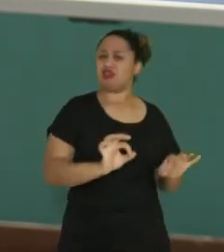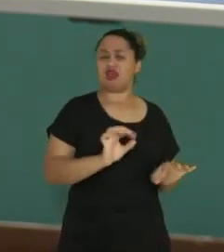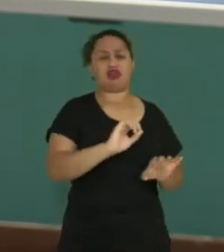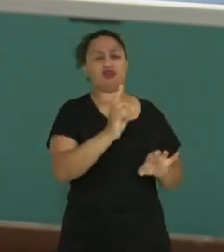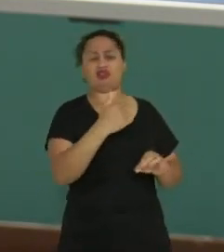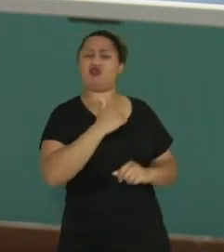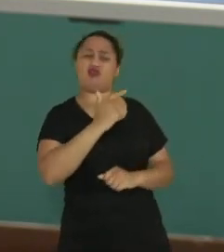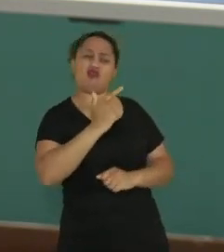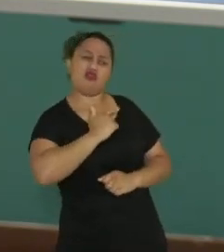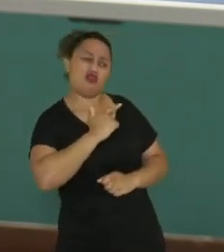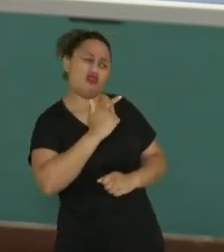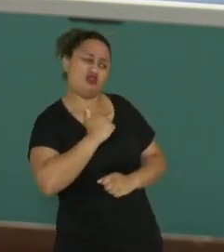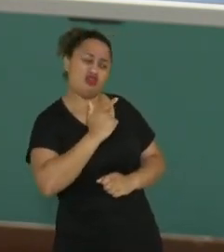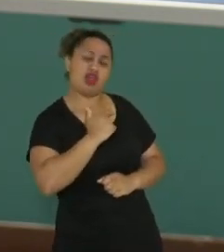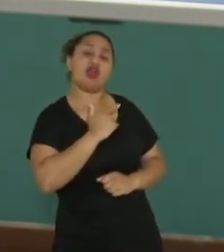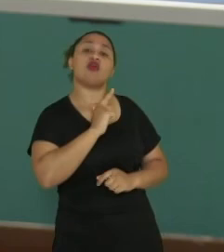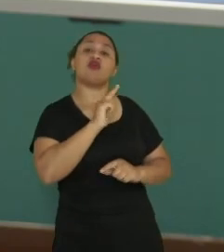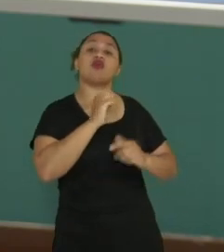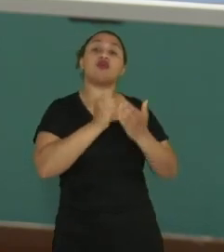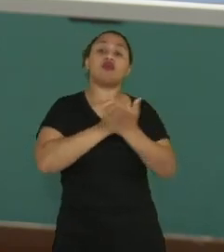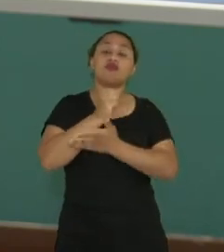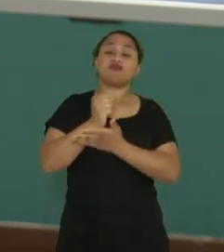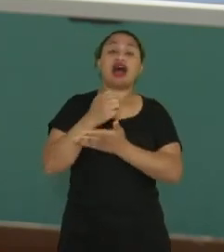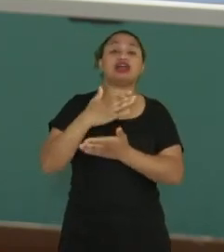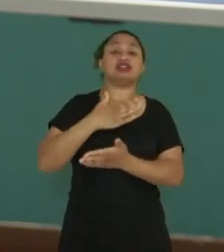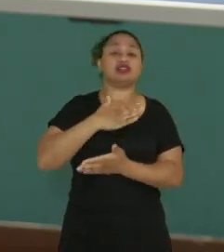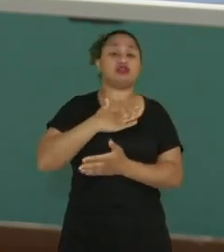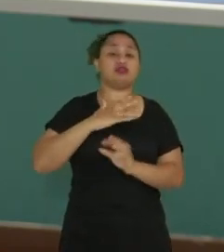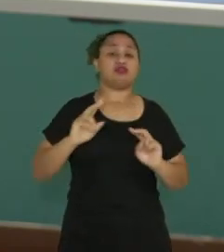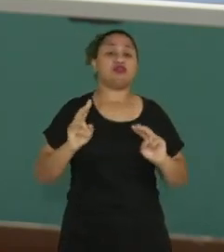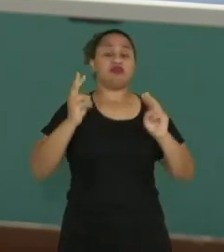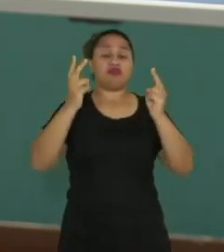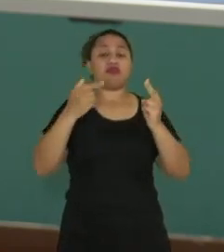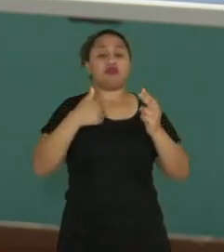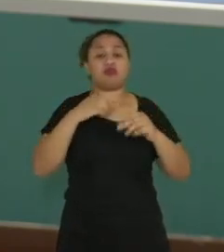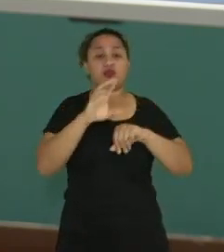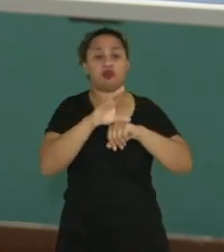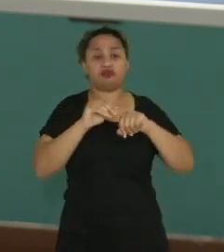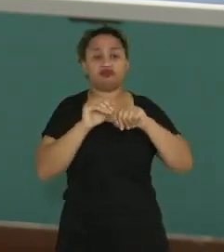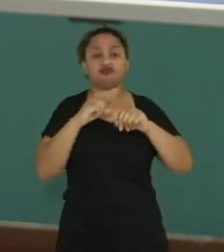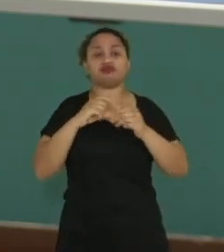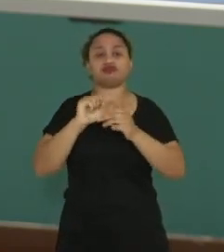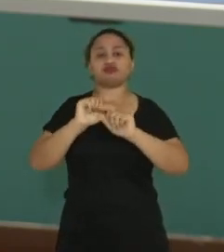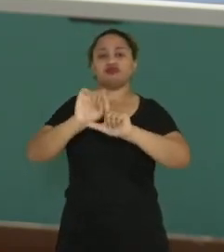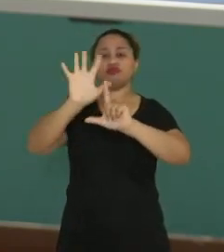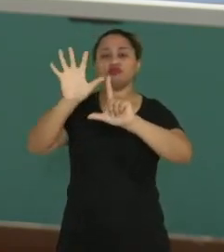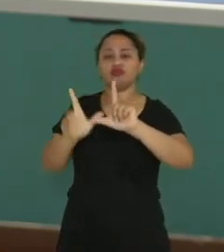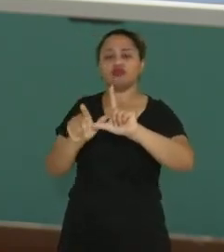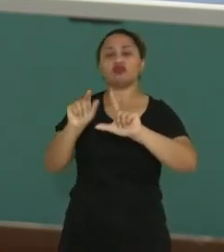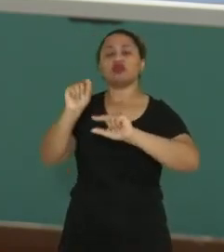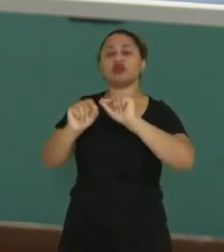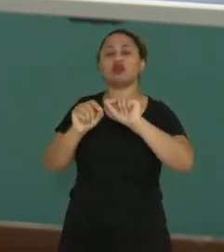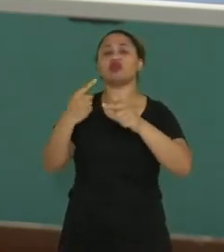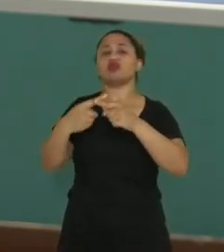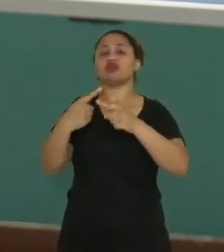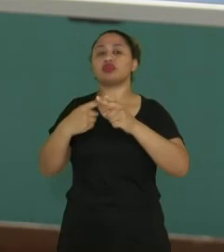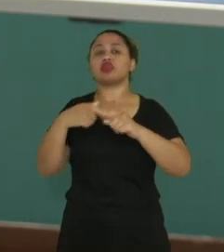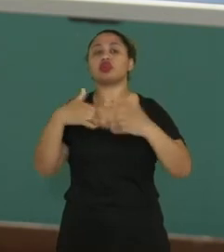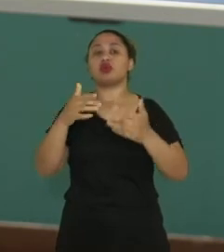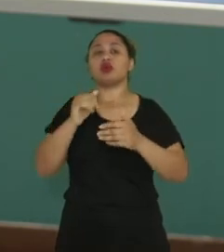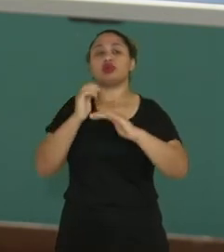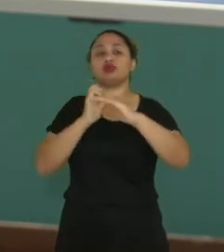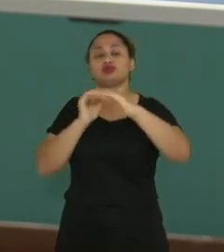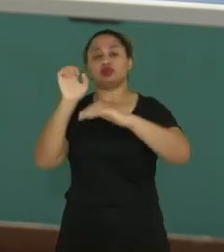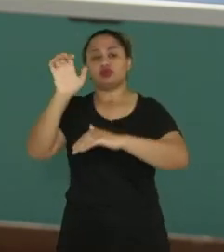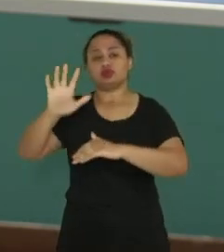coisa feia, a partir dos nossos princípios, né? Trago aqui uma charge, né? Por quê? Porque quando os europeus